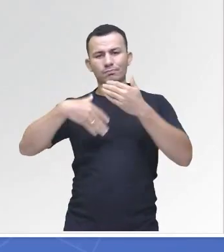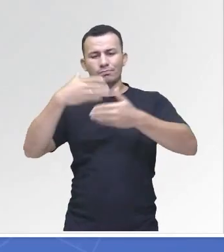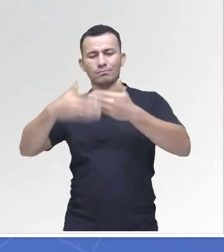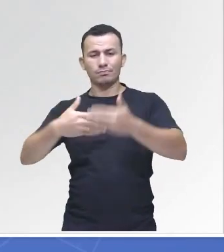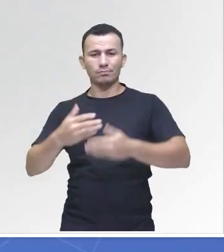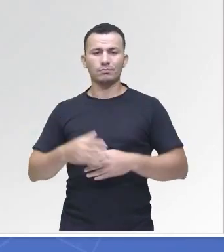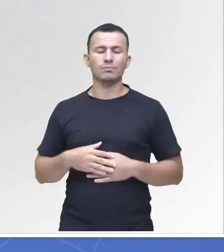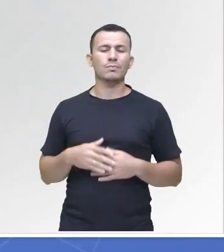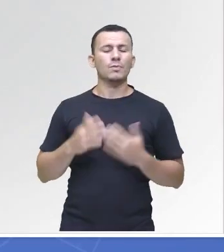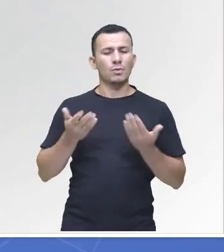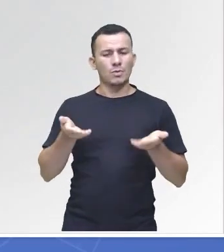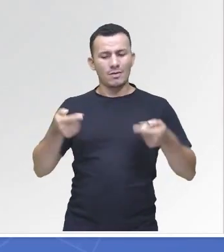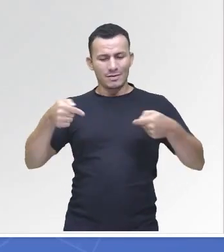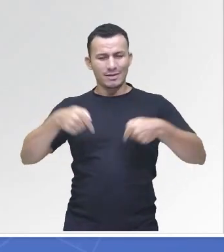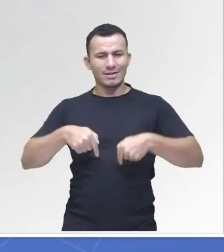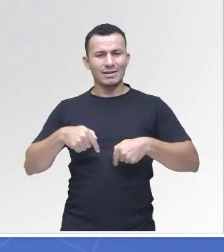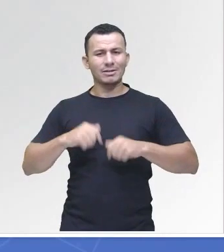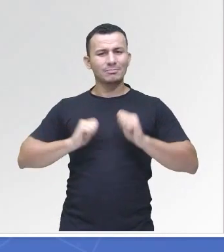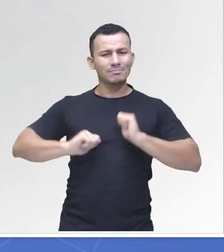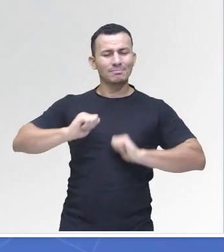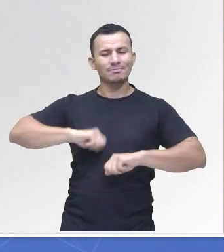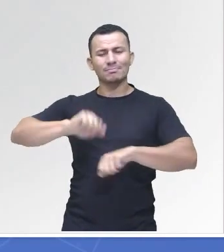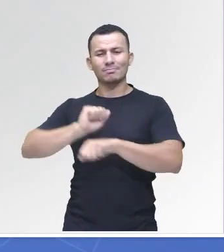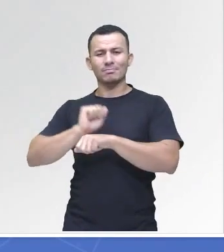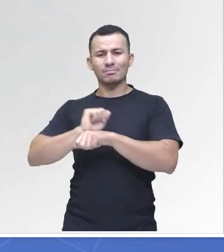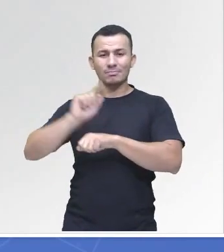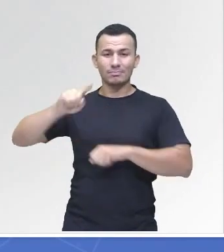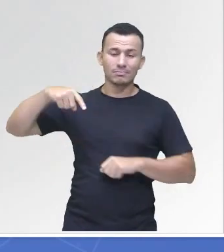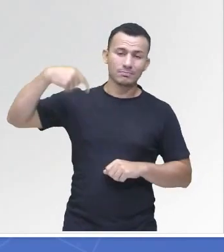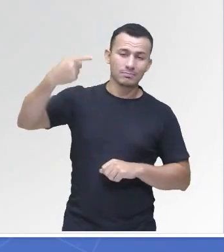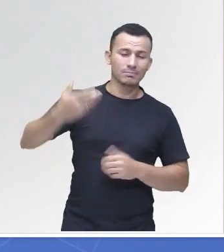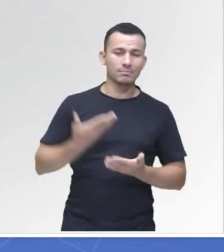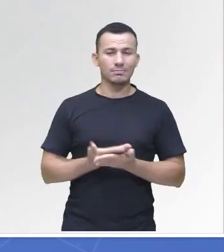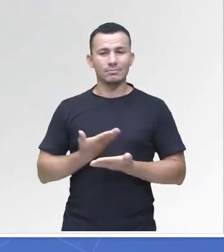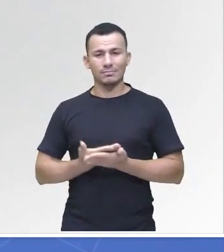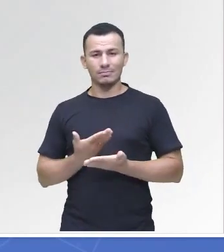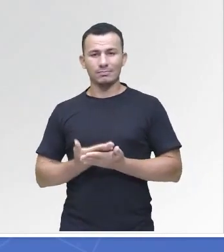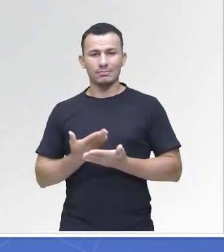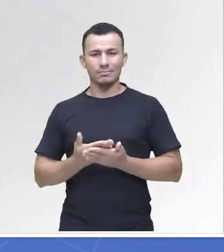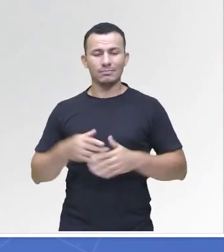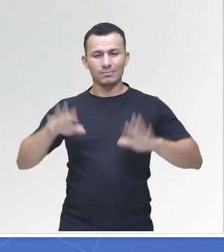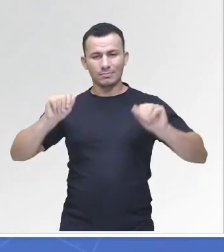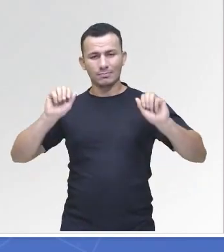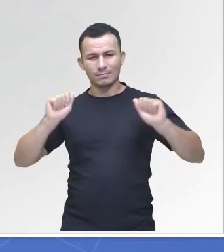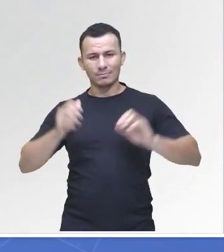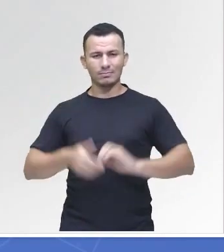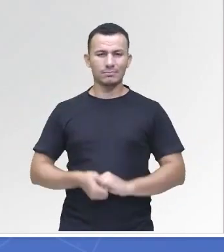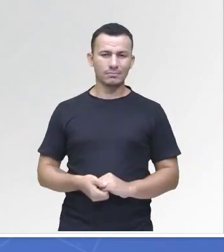já fico aqui ansiosa pelas nossas próximas aulas. Até lá!